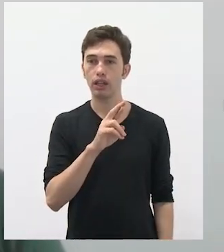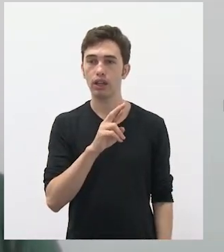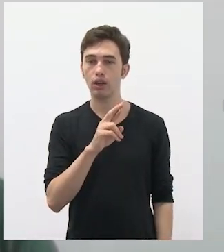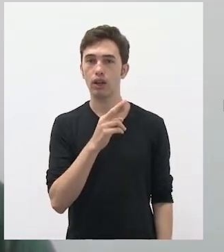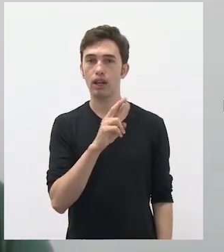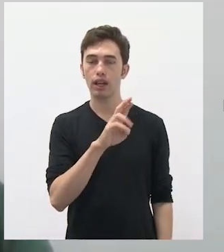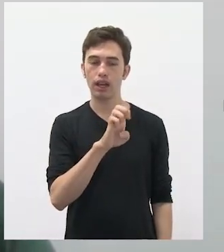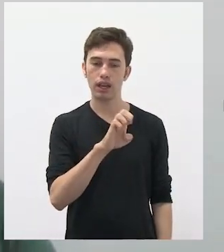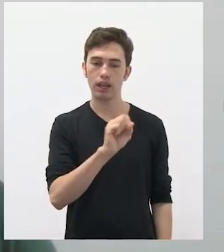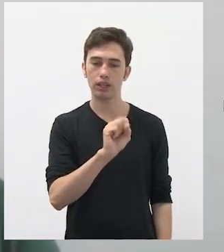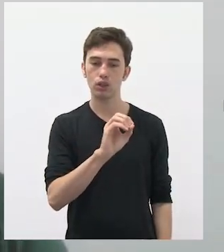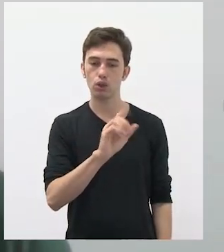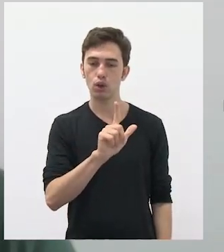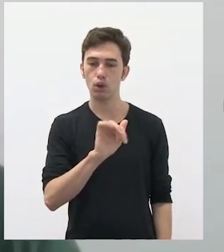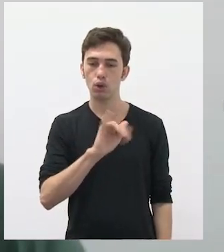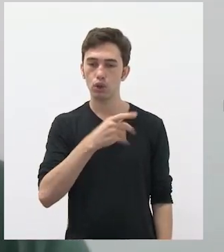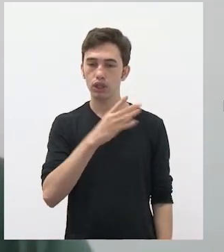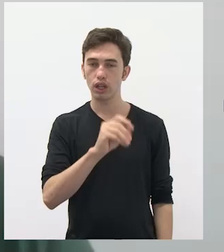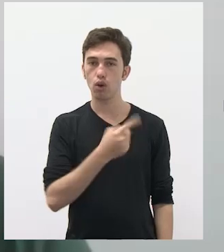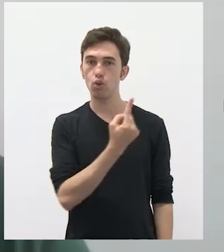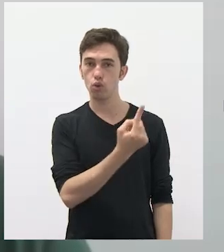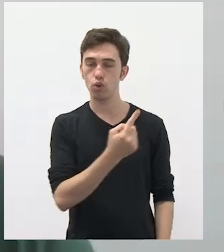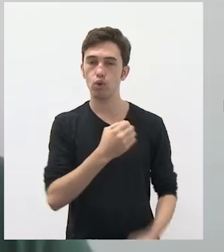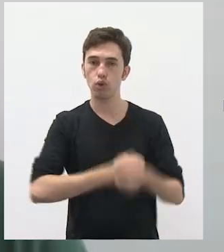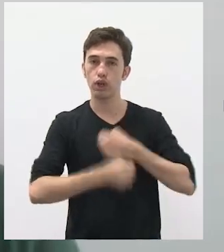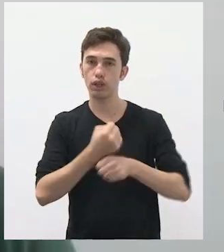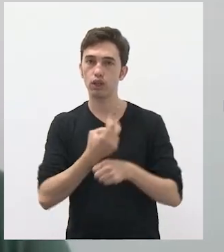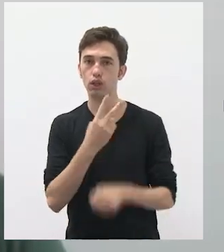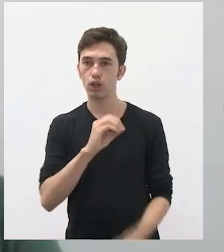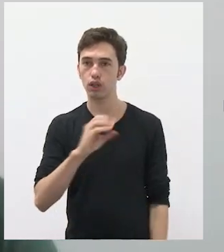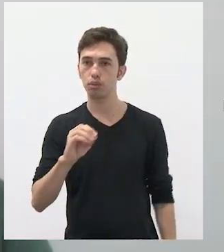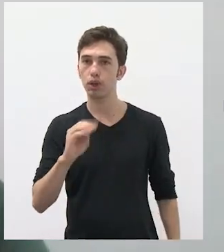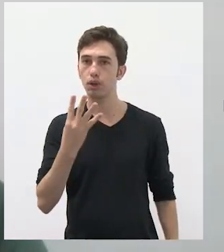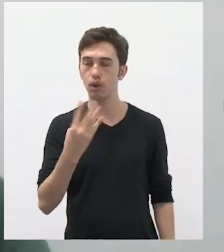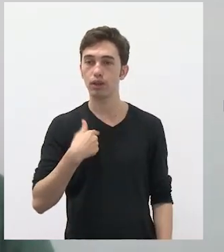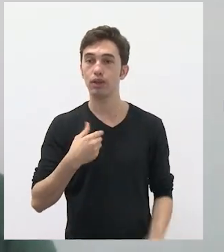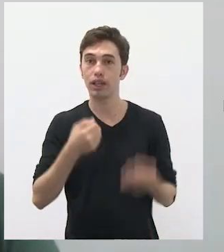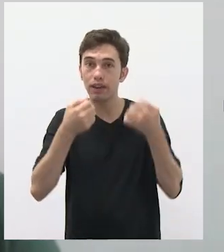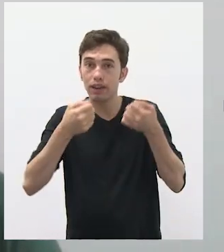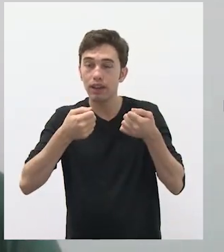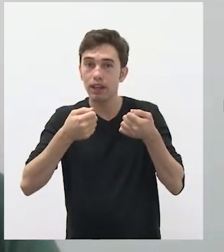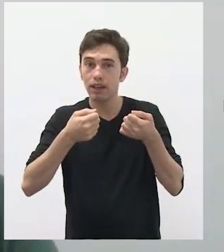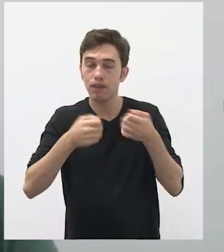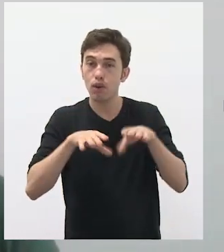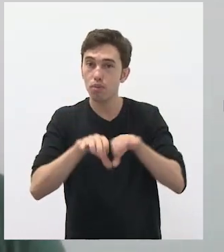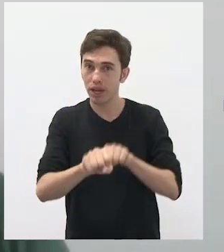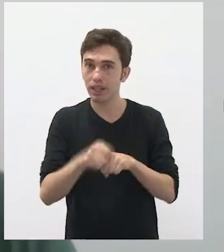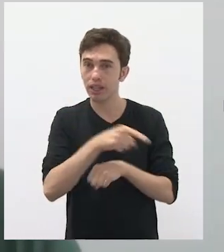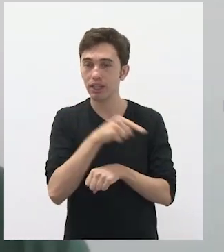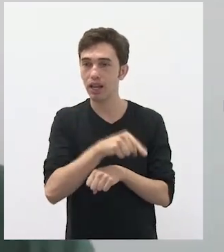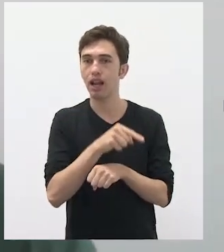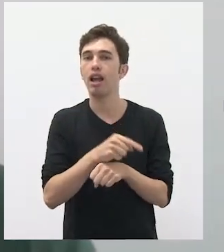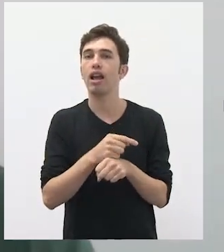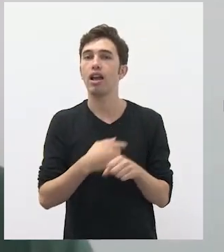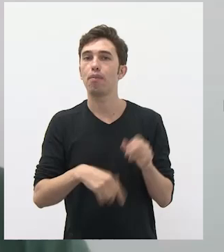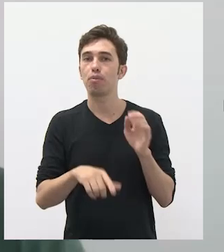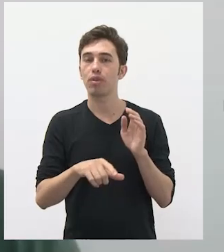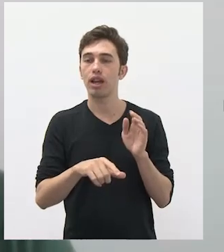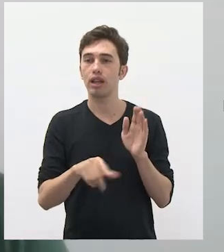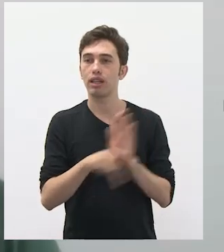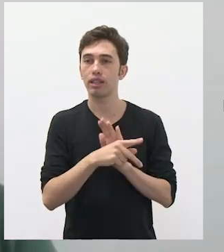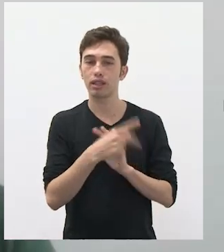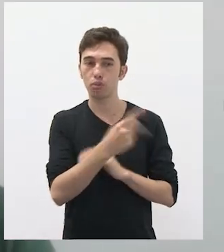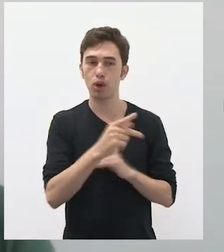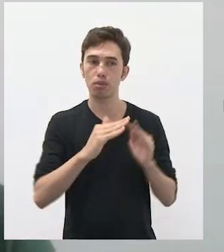é aquela que normatiza as diretrizes curriculares nacionais para a educação das relações